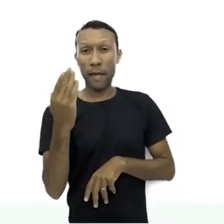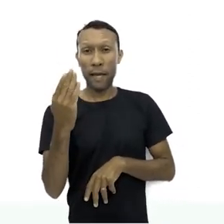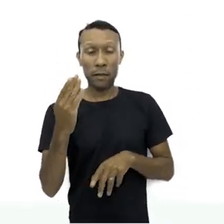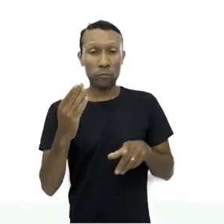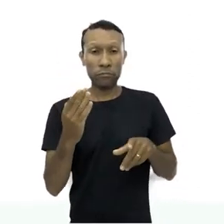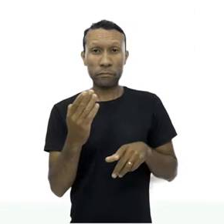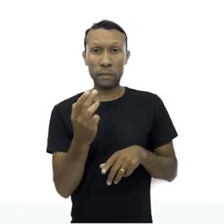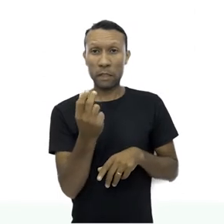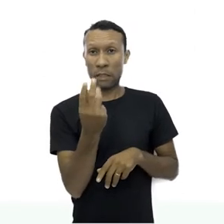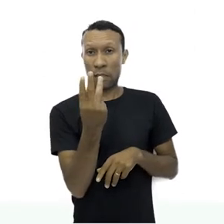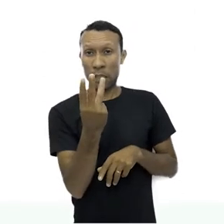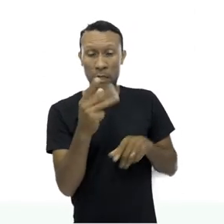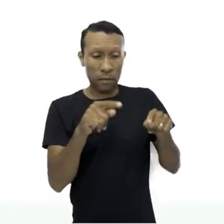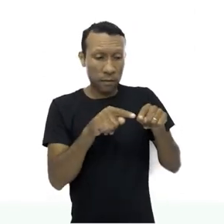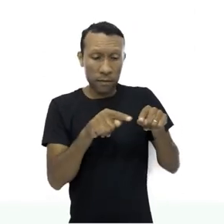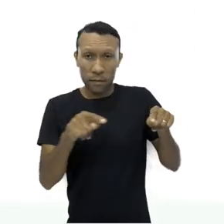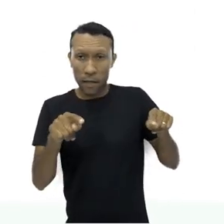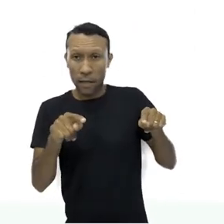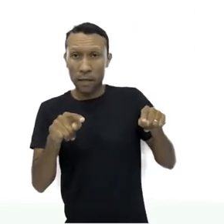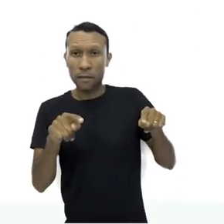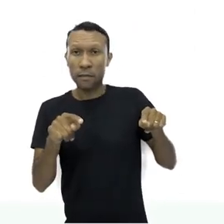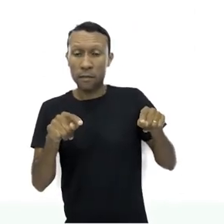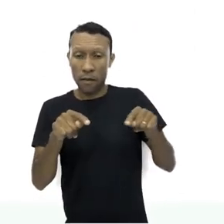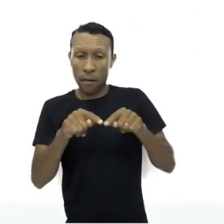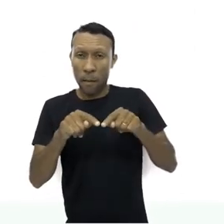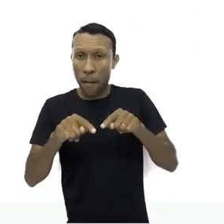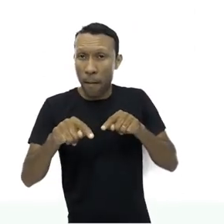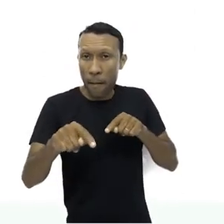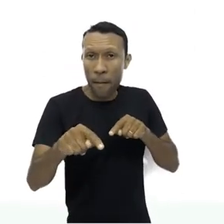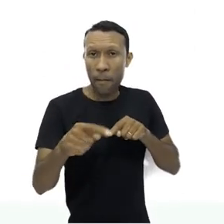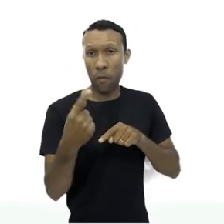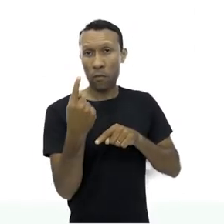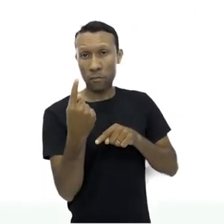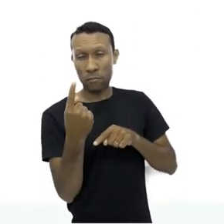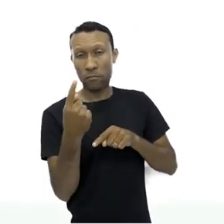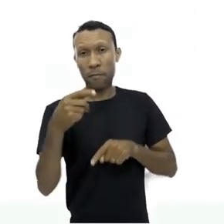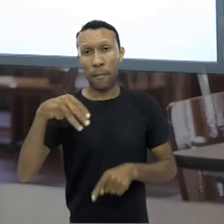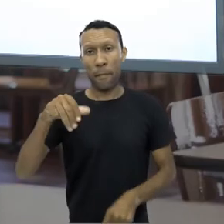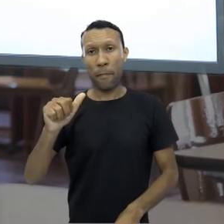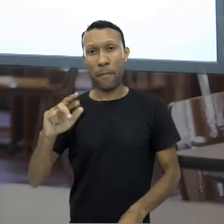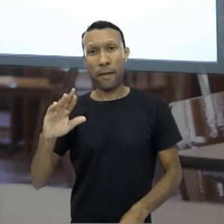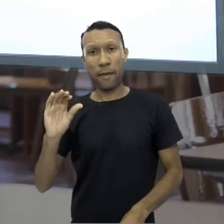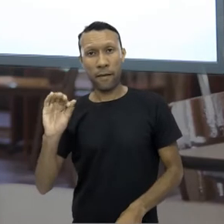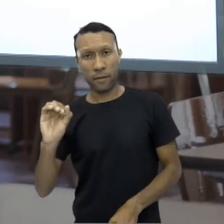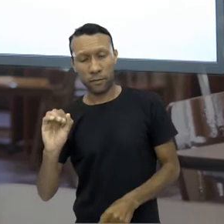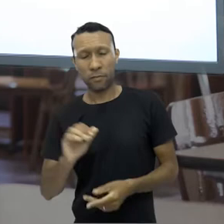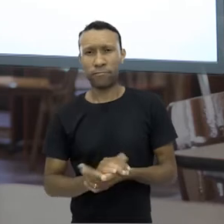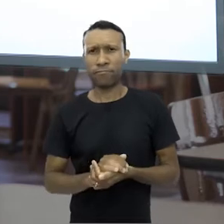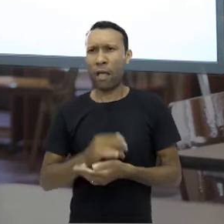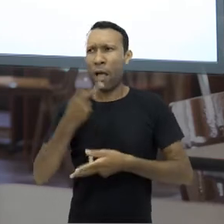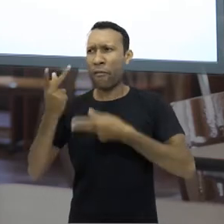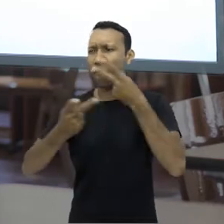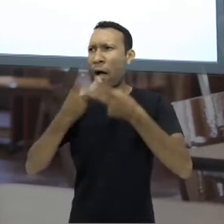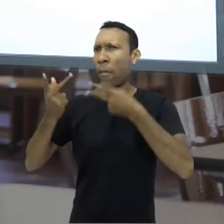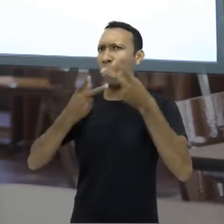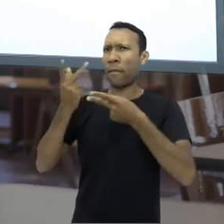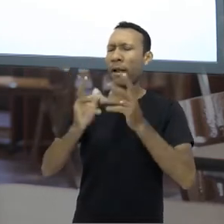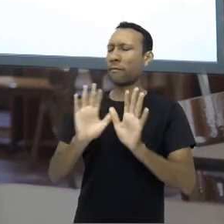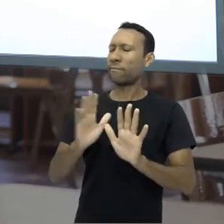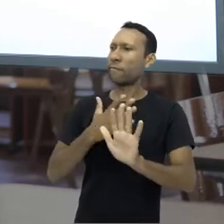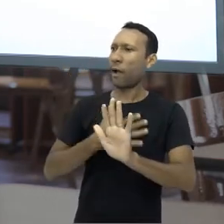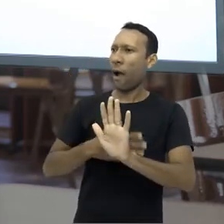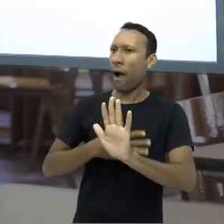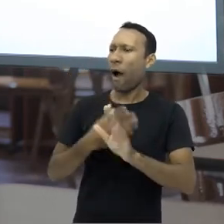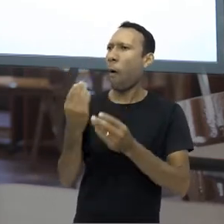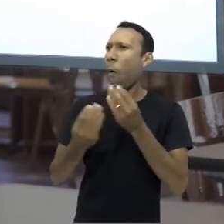por 1, tá bom? 3 metros de comprimento e 1 metro de largura, tá certo? Então, ó, professor, o senhor falou muito rápido, a aula tá muito rápida,